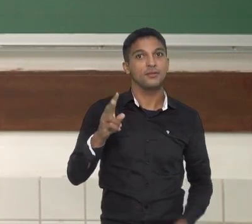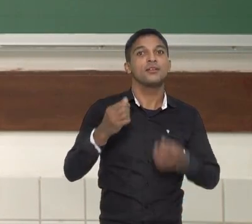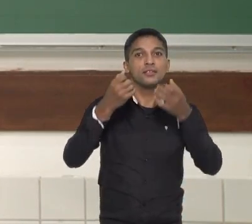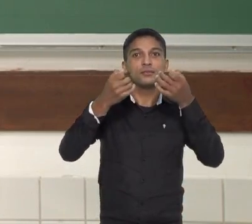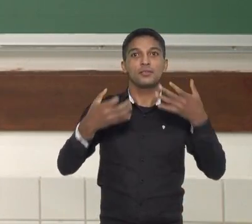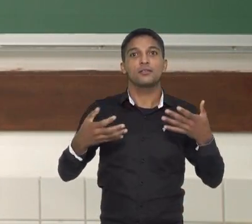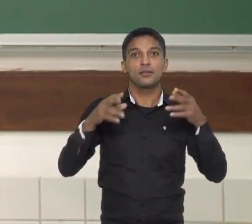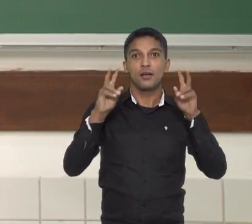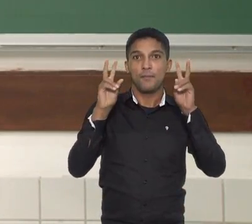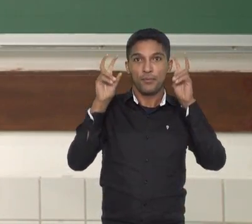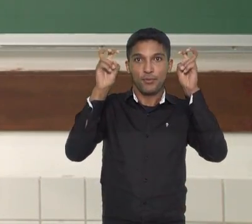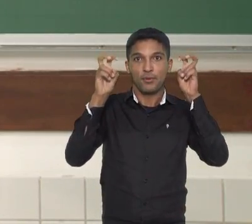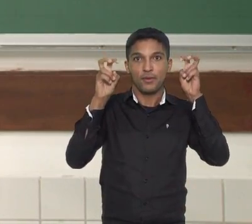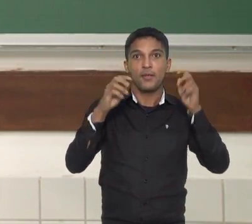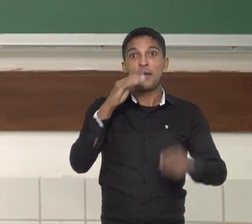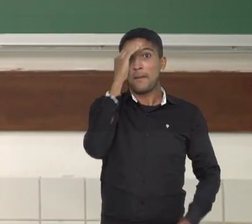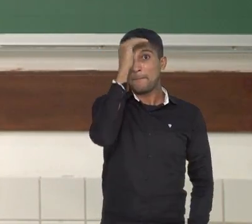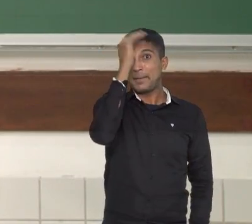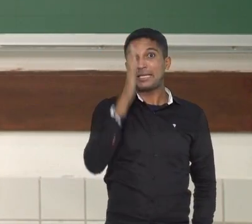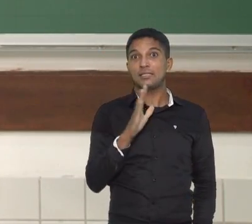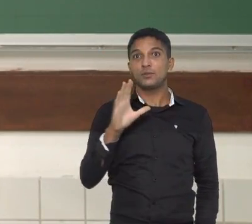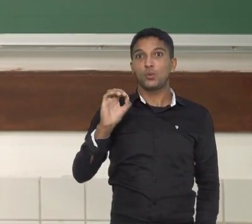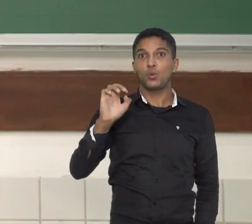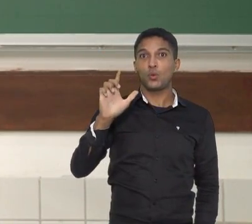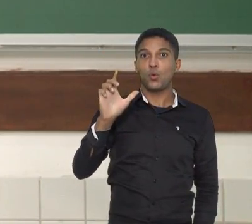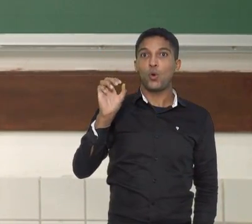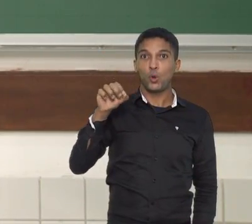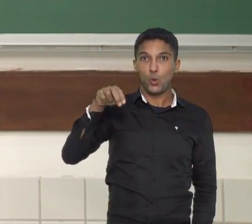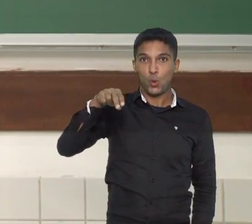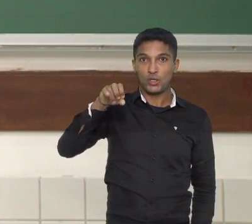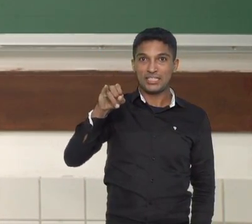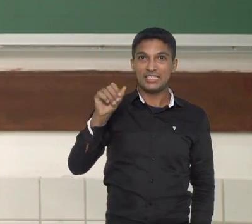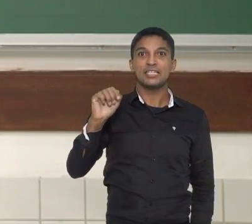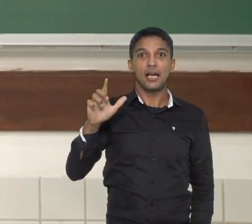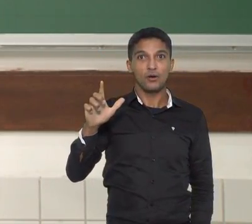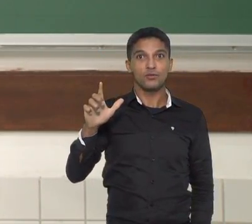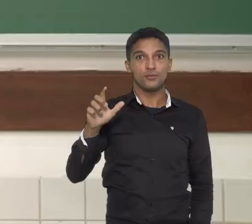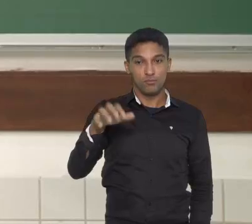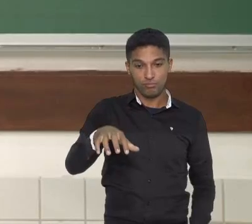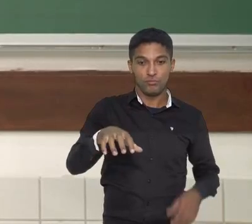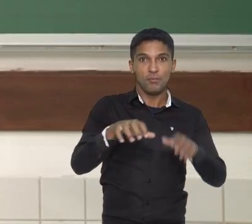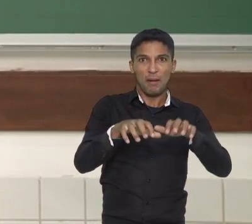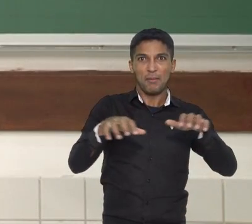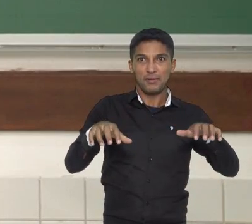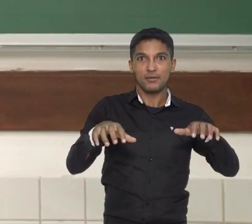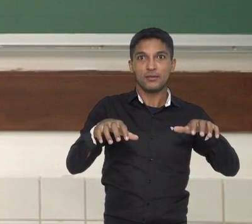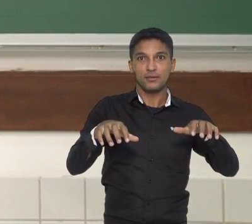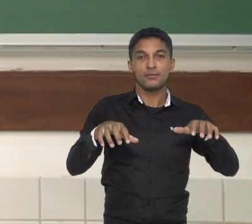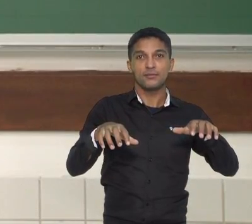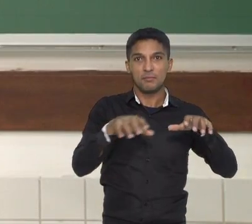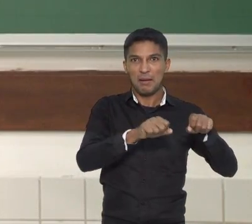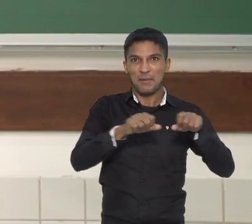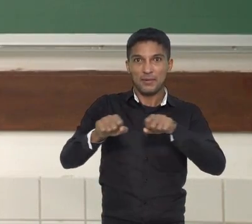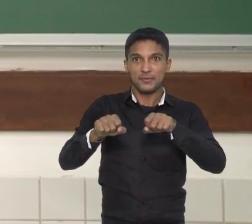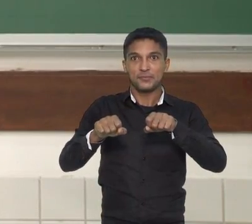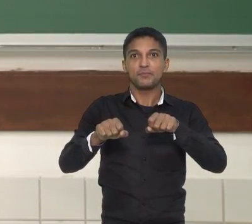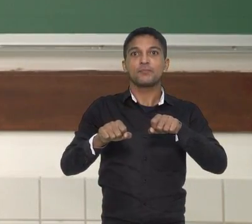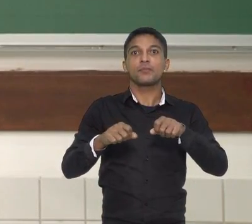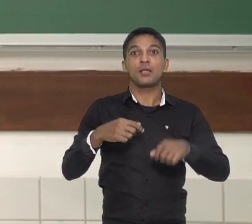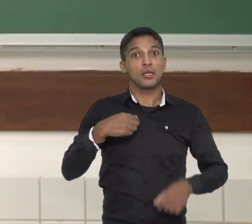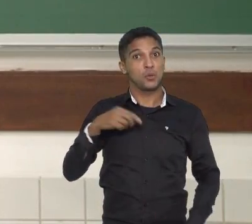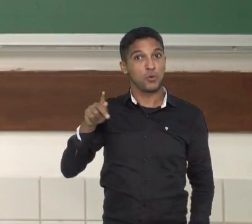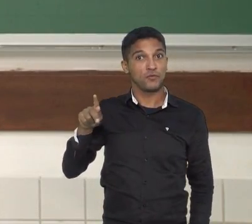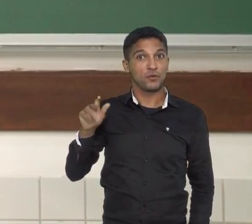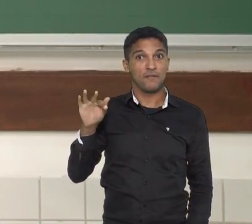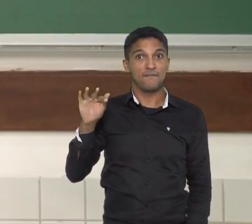história do Brasil colonial aqui com o pessoal do 8º ano. Eu sou o professor Felipe Pego Camargos e nós